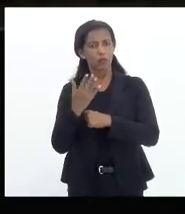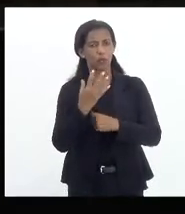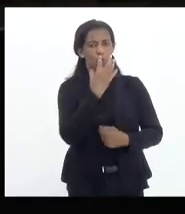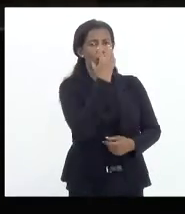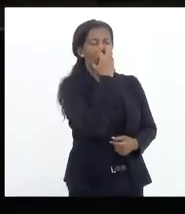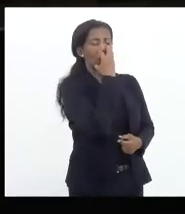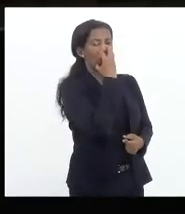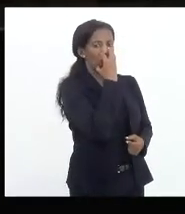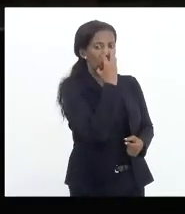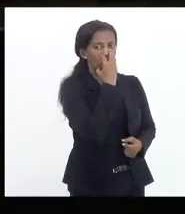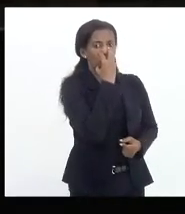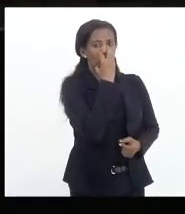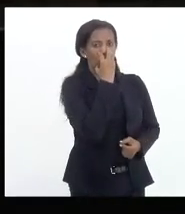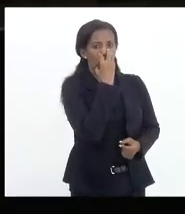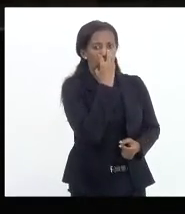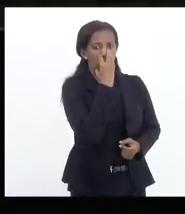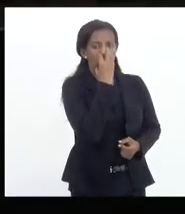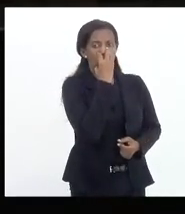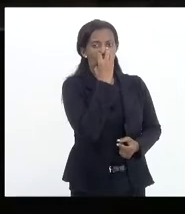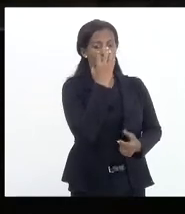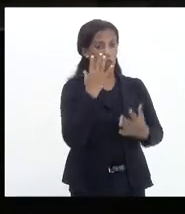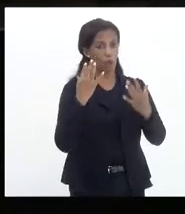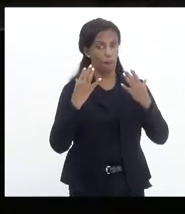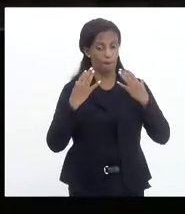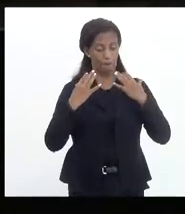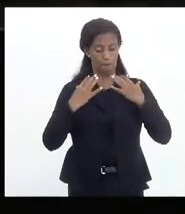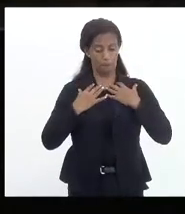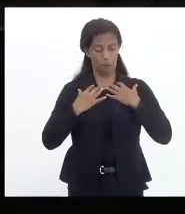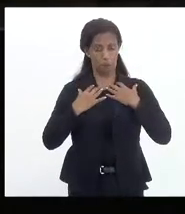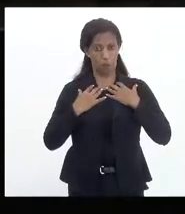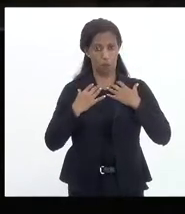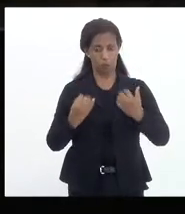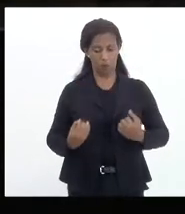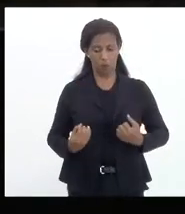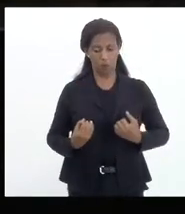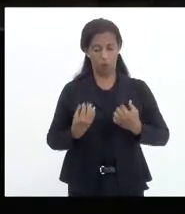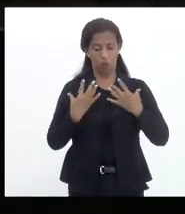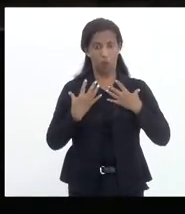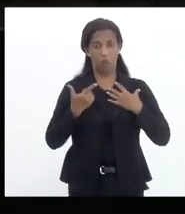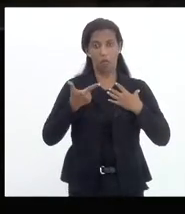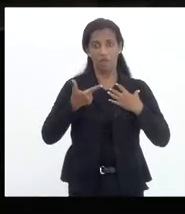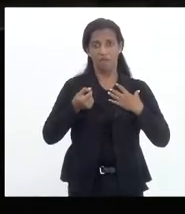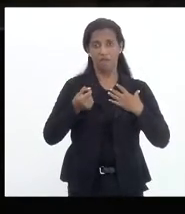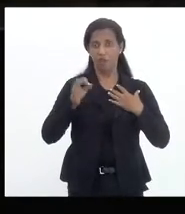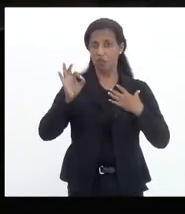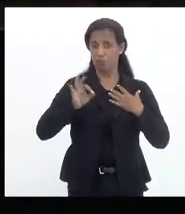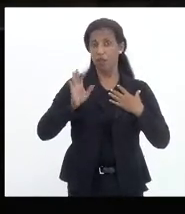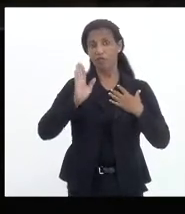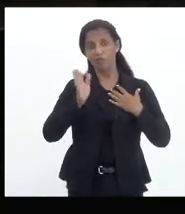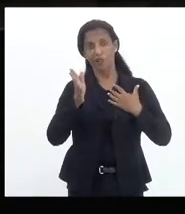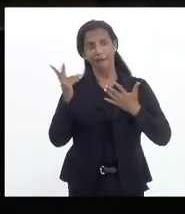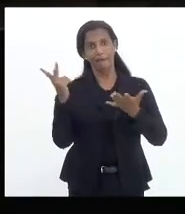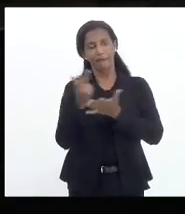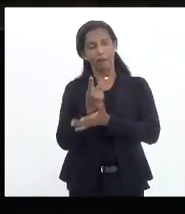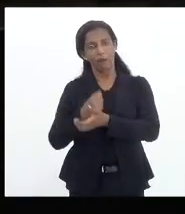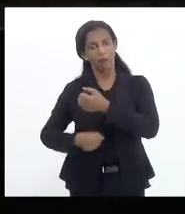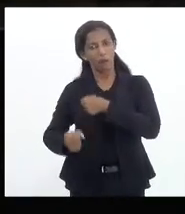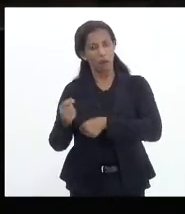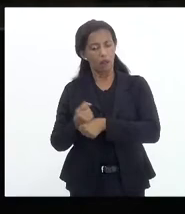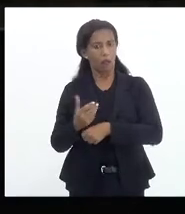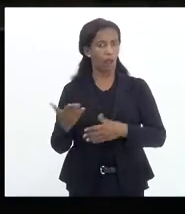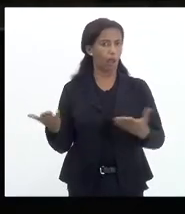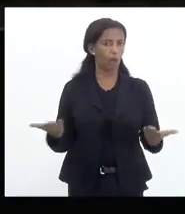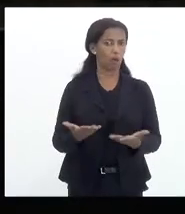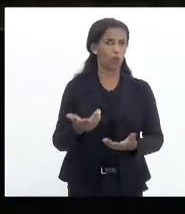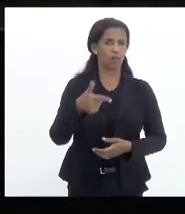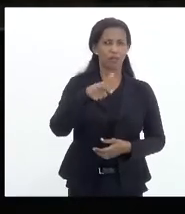determinados momento eu tive meu pulmão praticamente tomada de vinte por cento já tinha tido no passado e esse